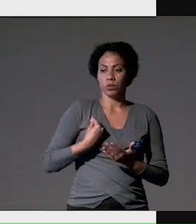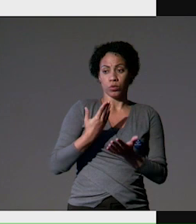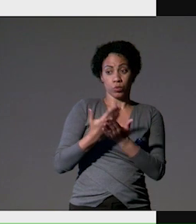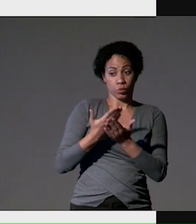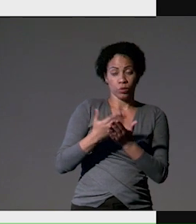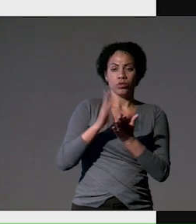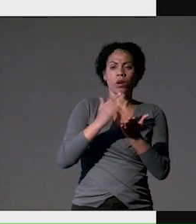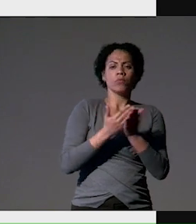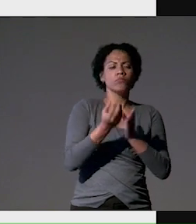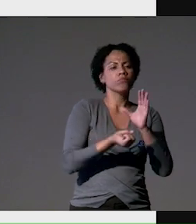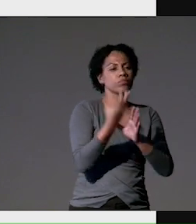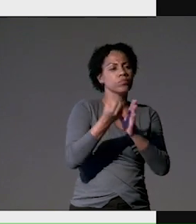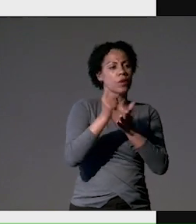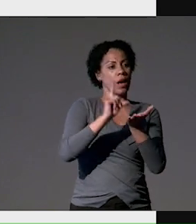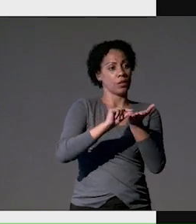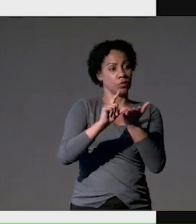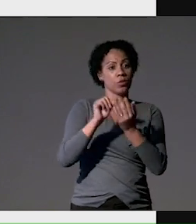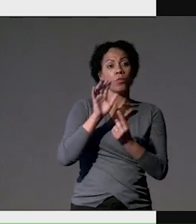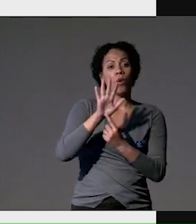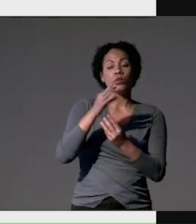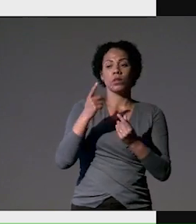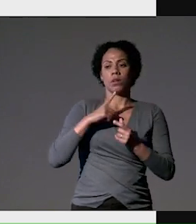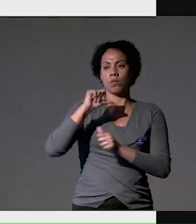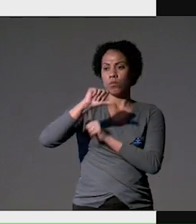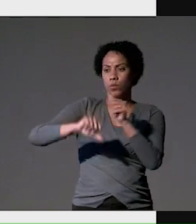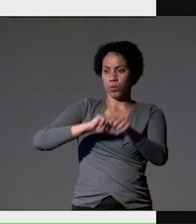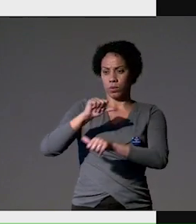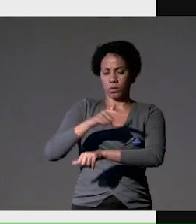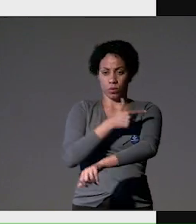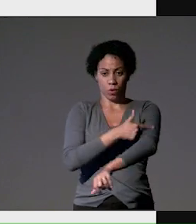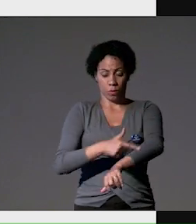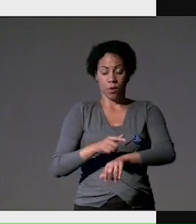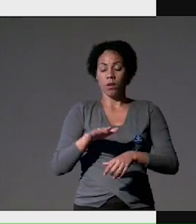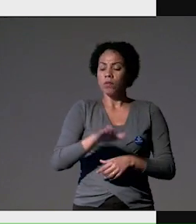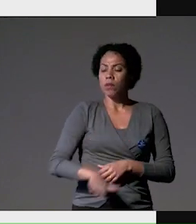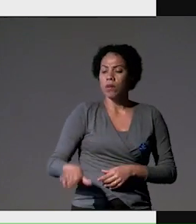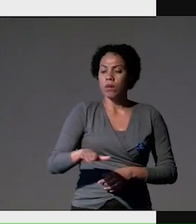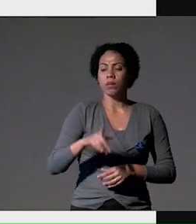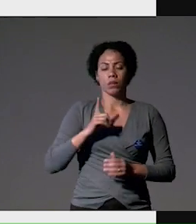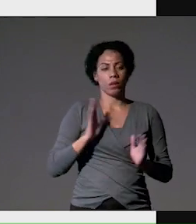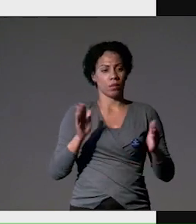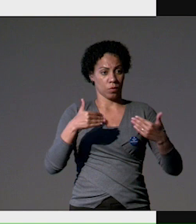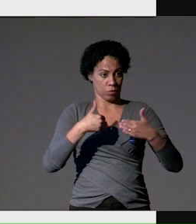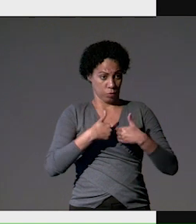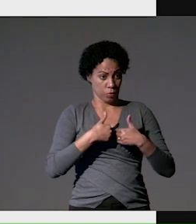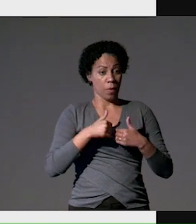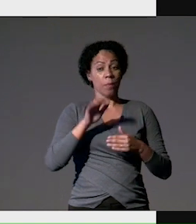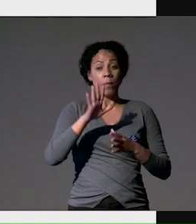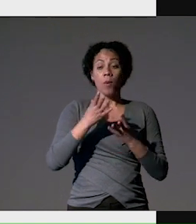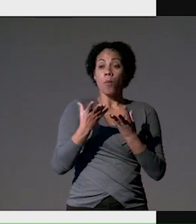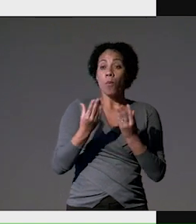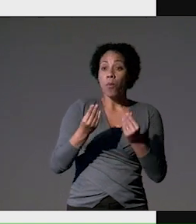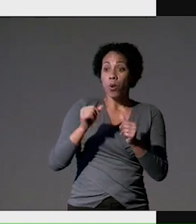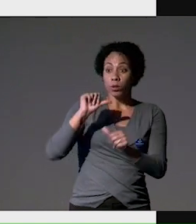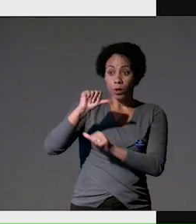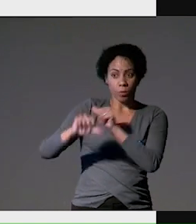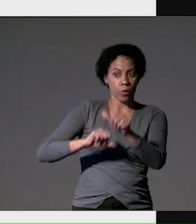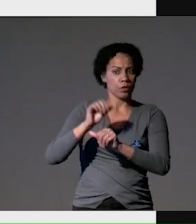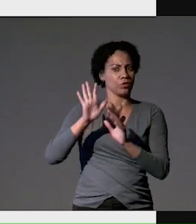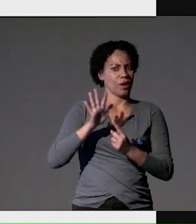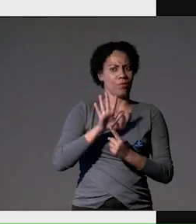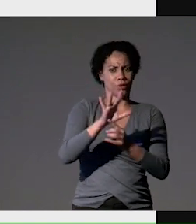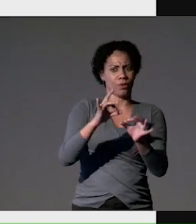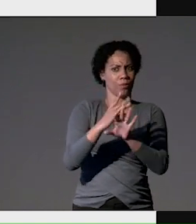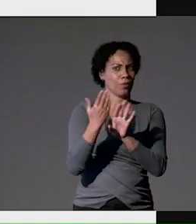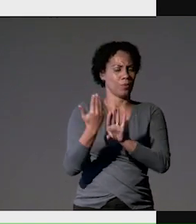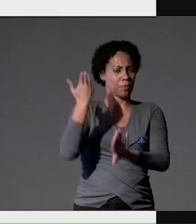mais artigos mostrando alterações de comportamento em crianças de transtorno espectro autista, mas muitas dessas alterações já foram mostradas no